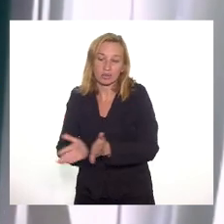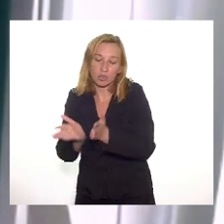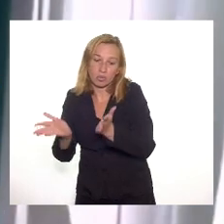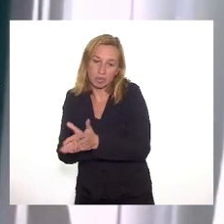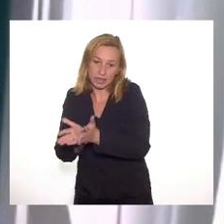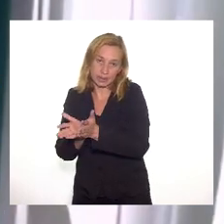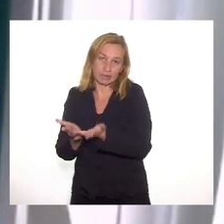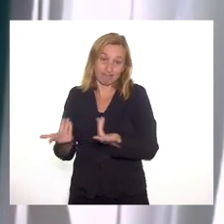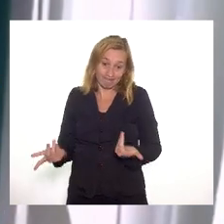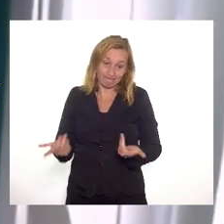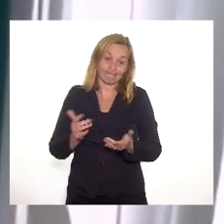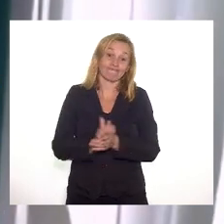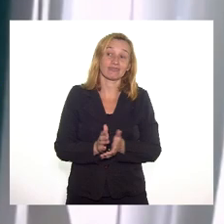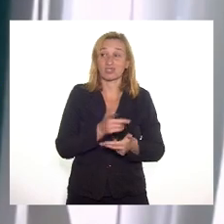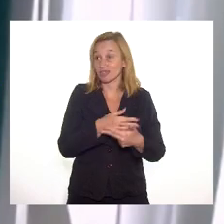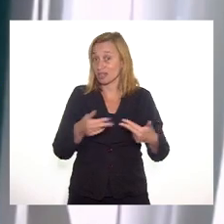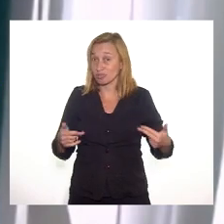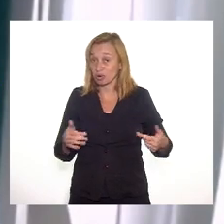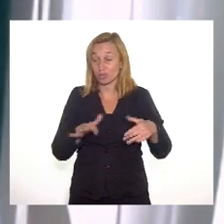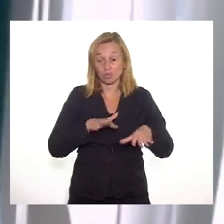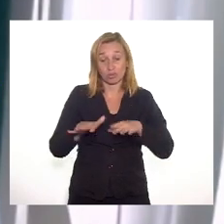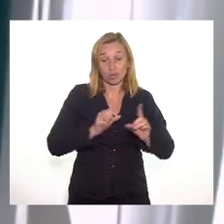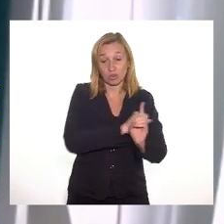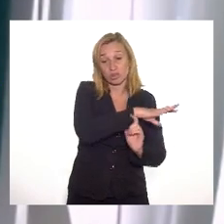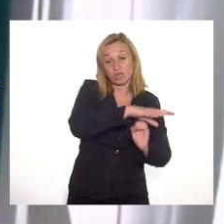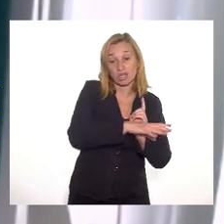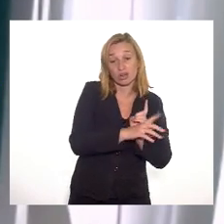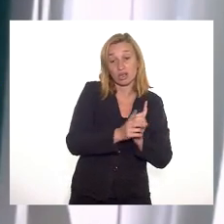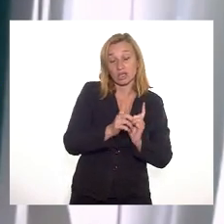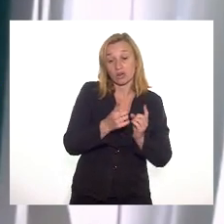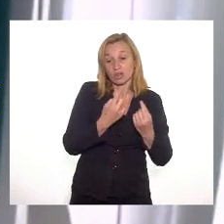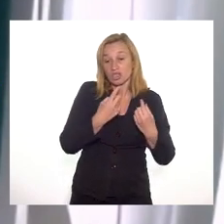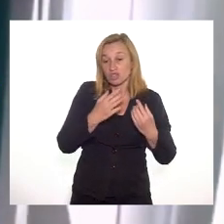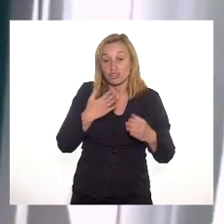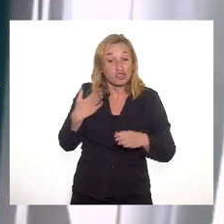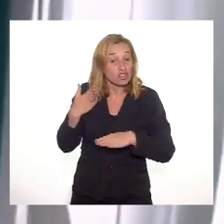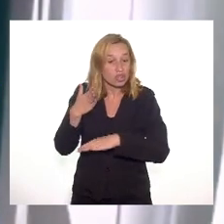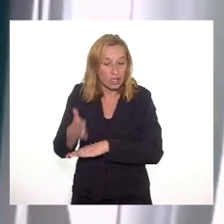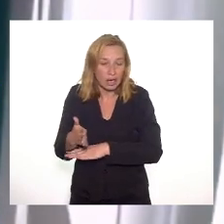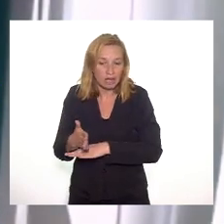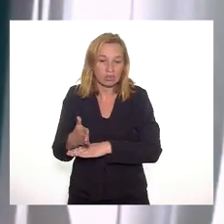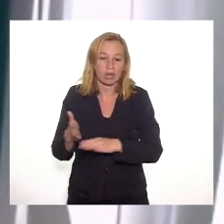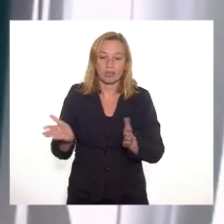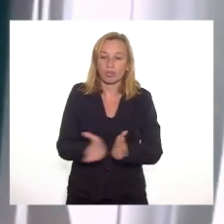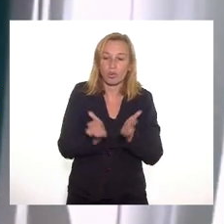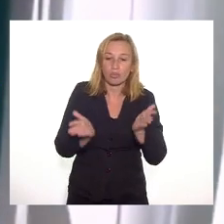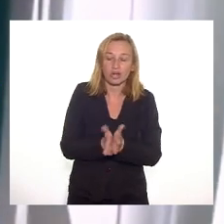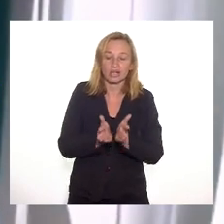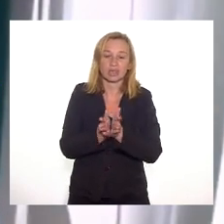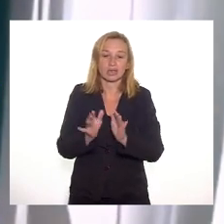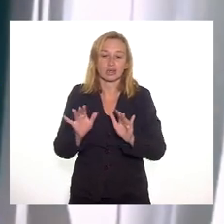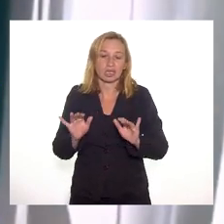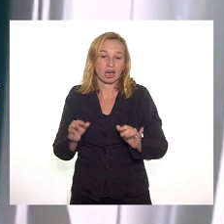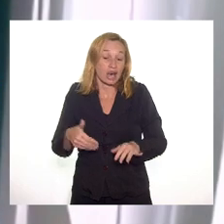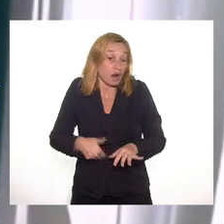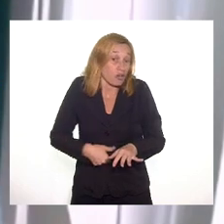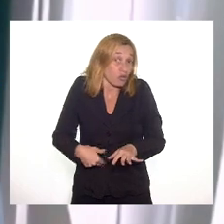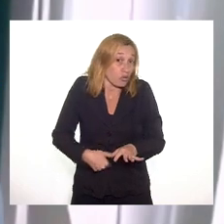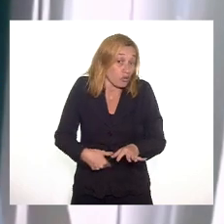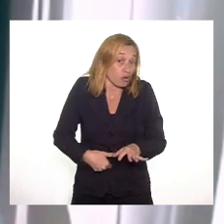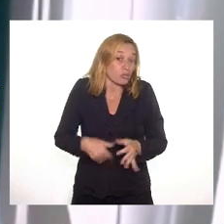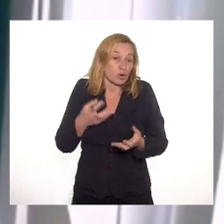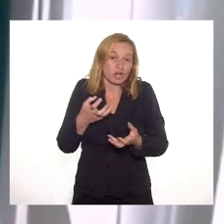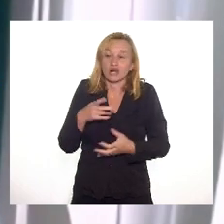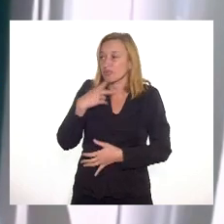de financiar o desenvolvimento social. E não necessariamente enfrentando diretamente a pobreza, a miséria, a fome. E esse é o tom que eu queria